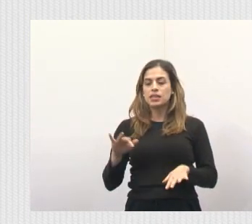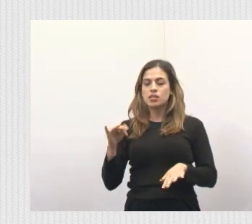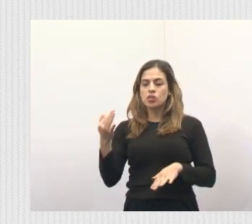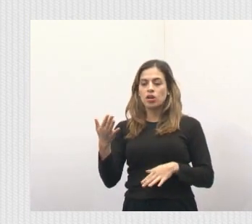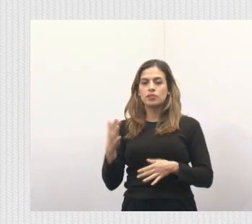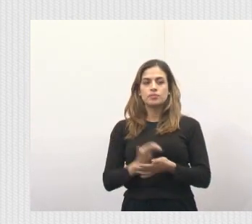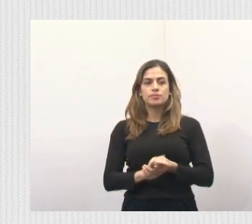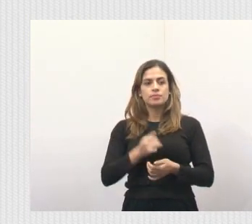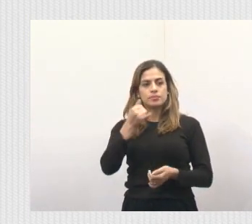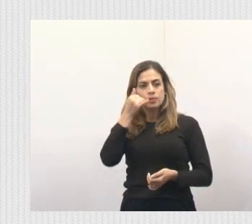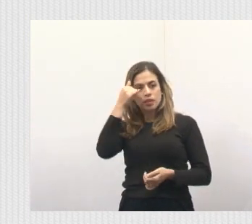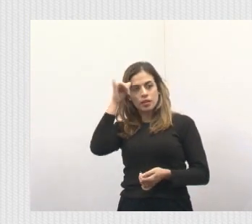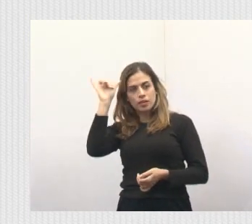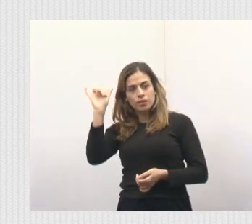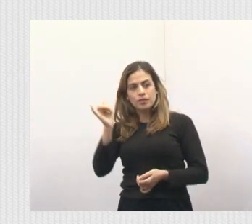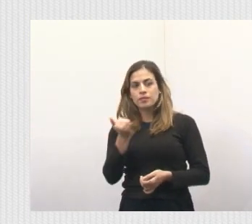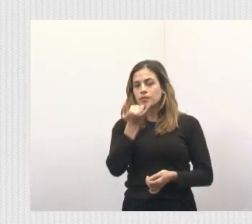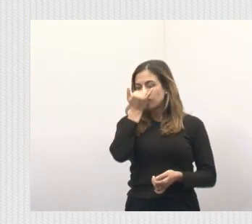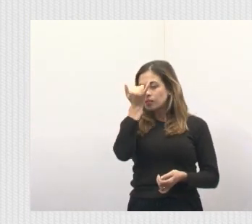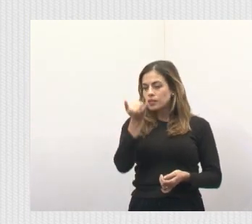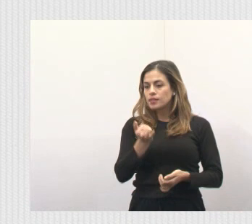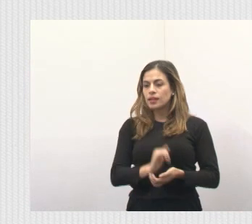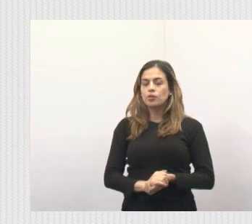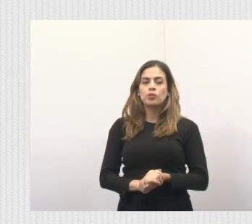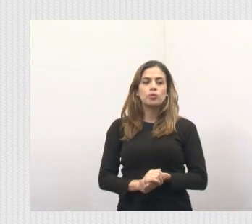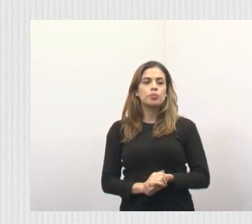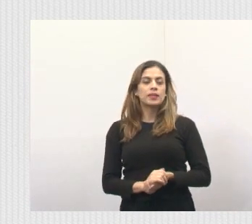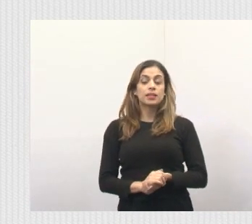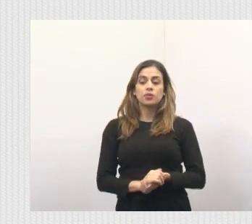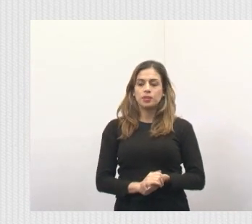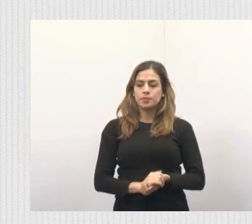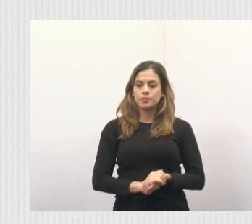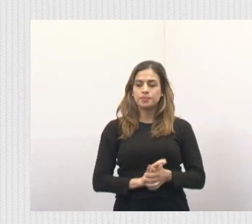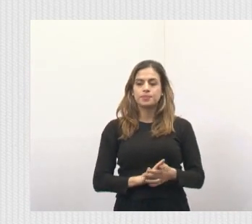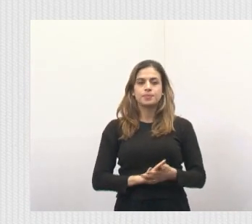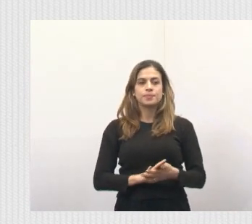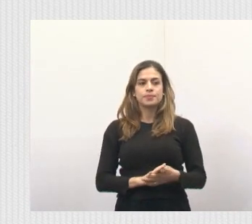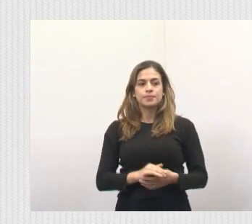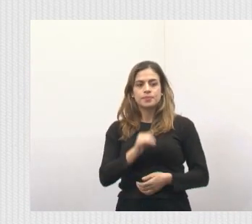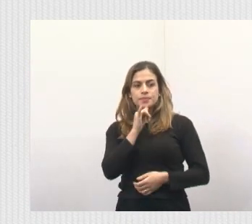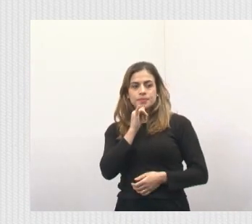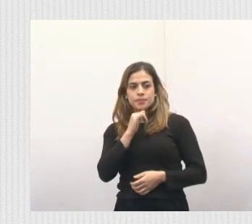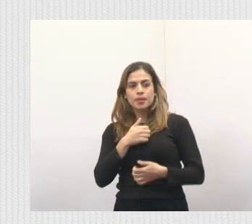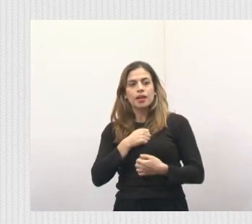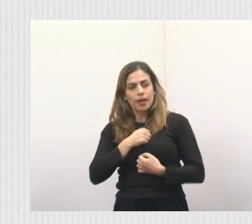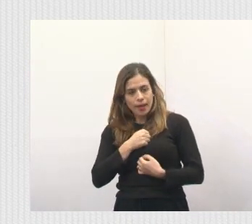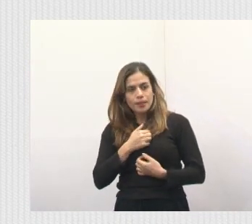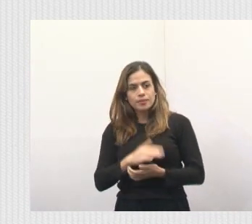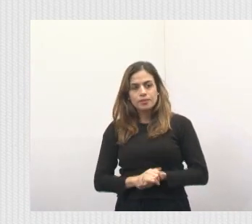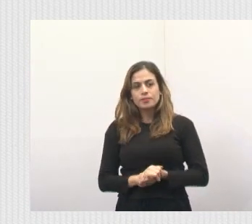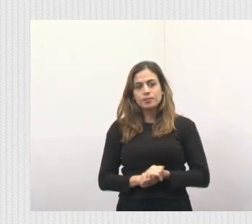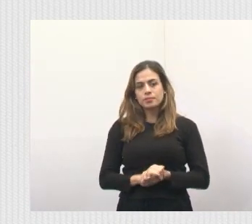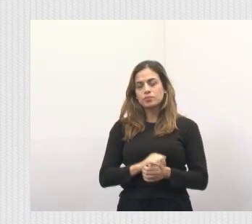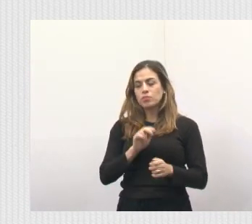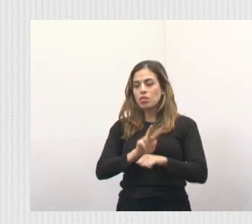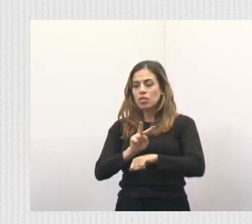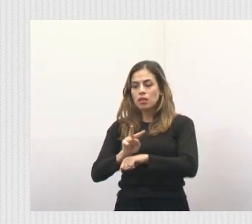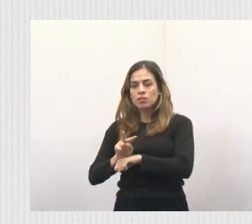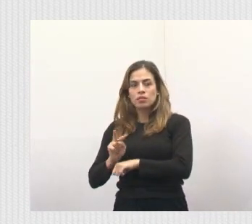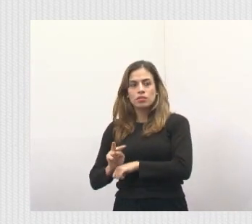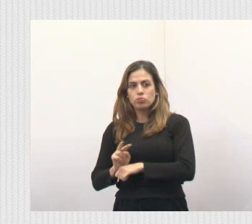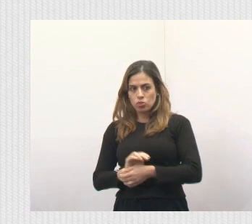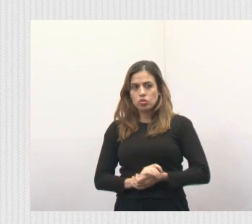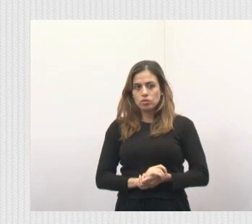e também técnica de primeiros socorros, por exemplo, engasgamento, luxação, como tratar um entorse, né,